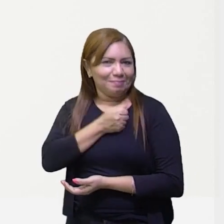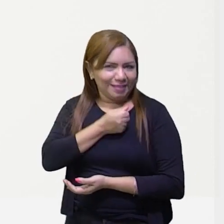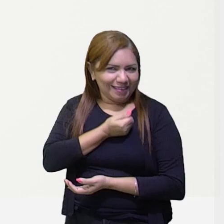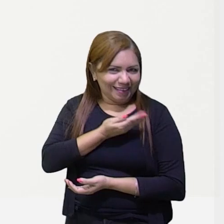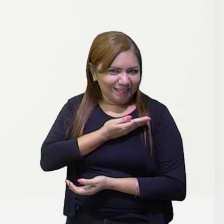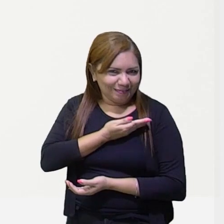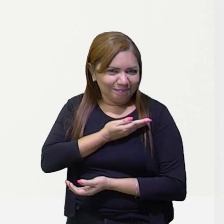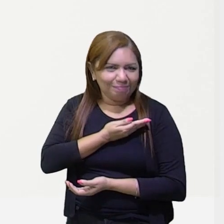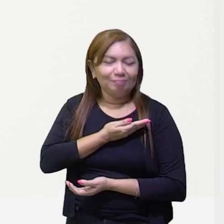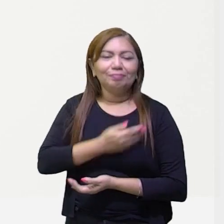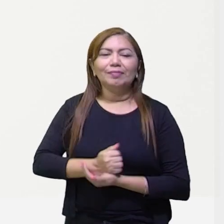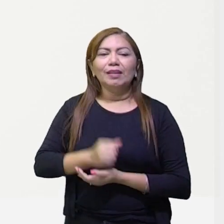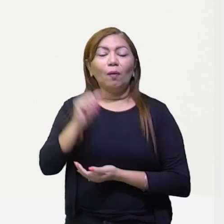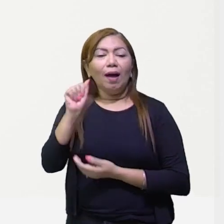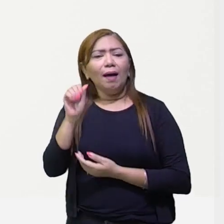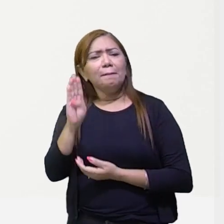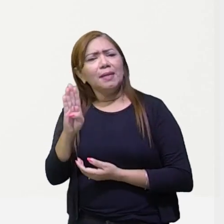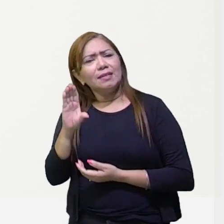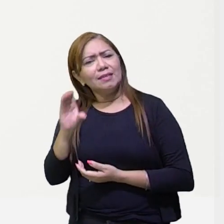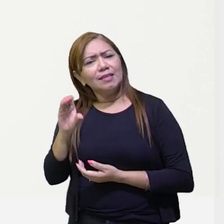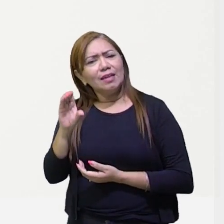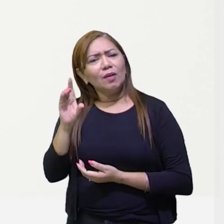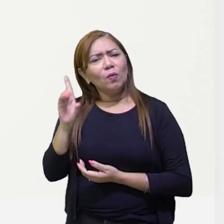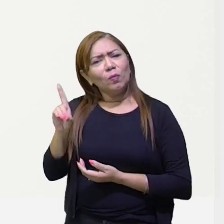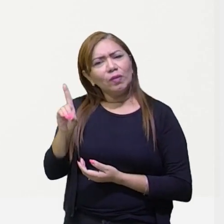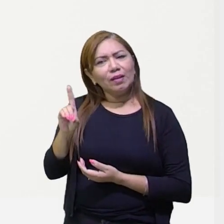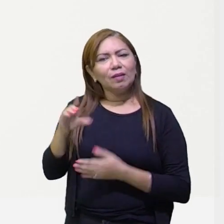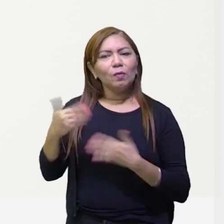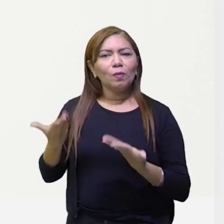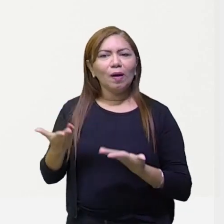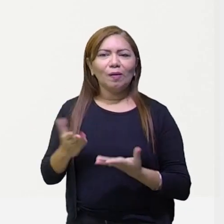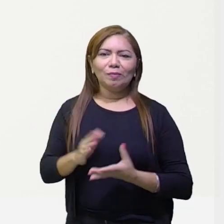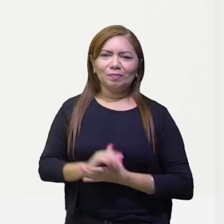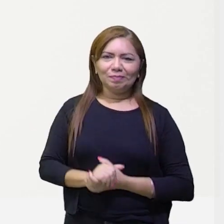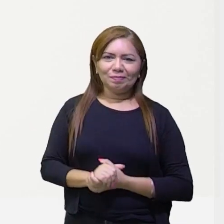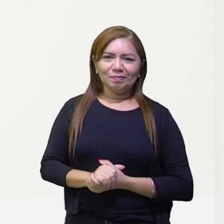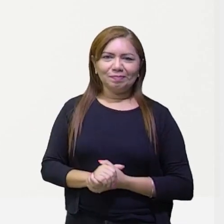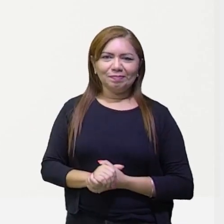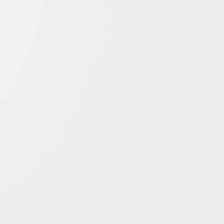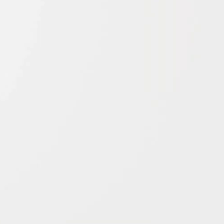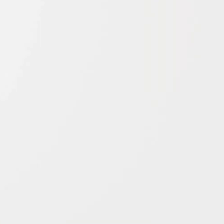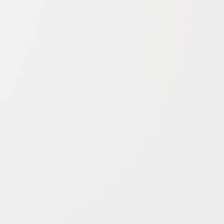C, 25 ou D, 26?